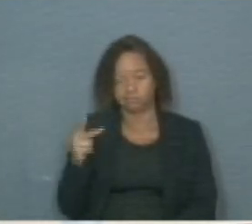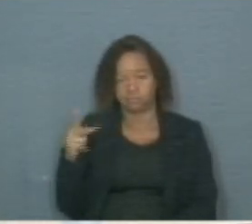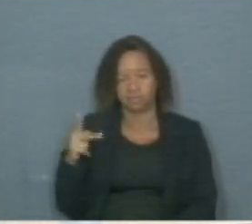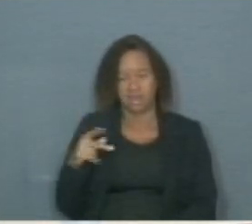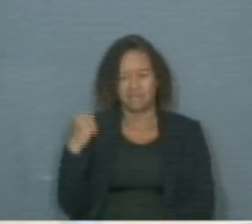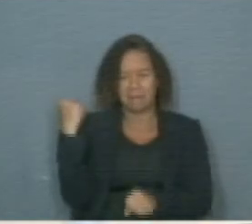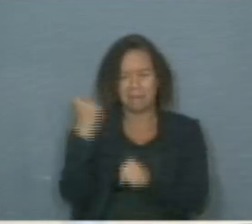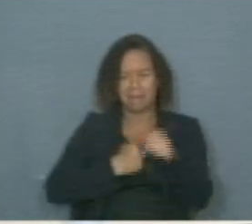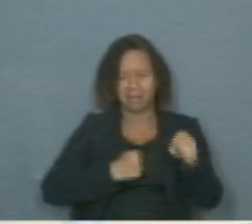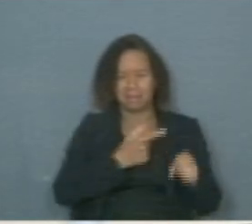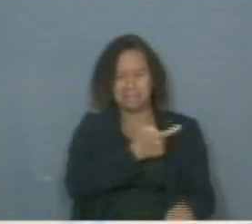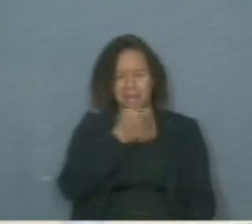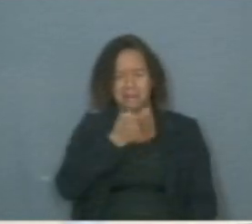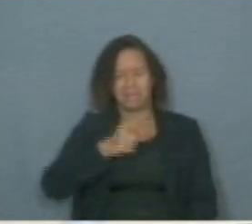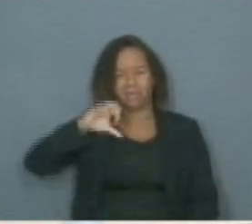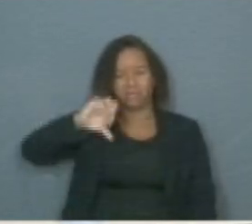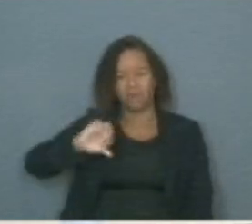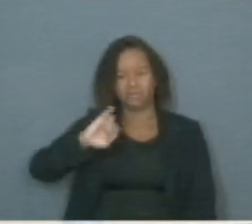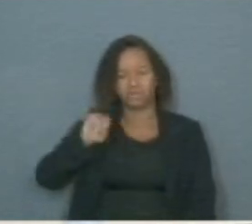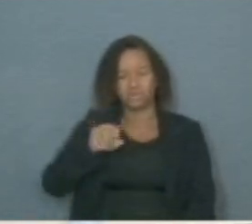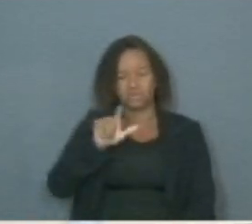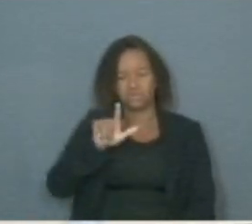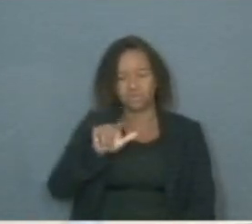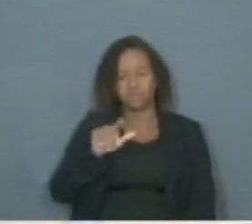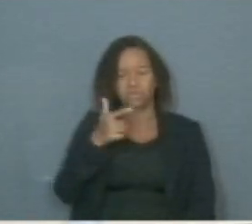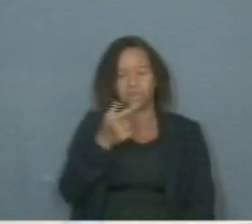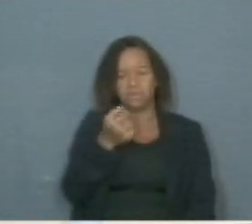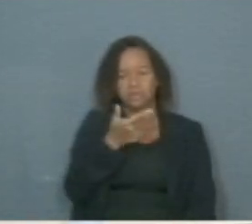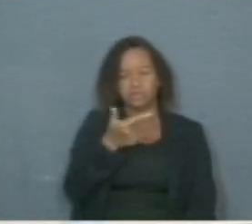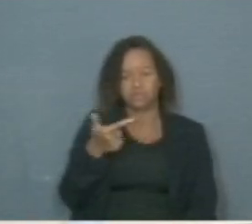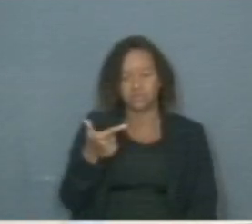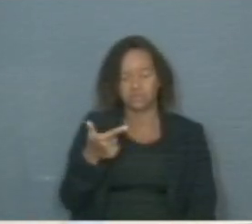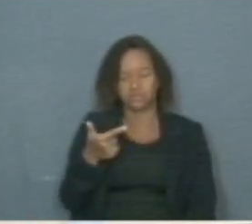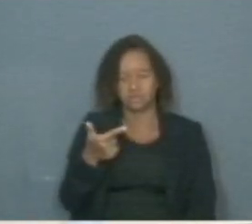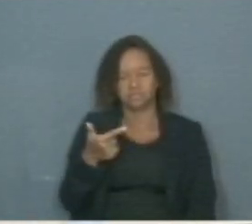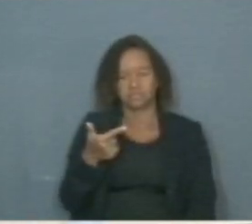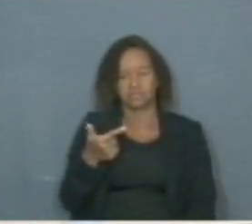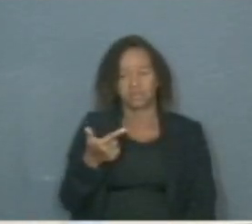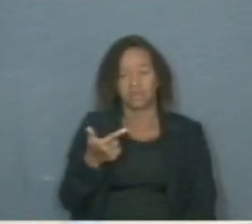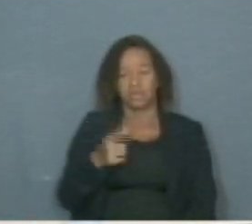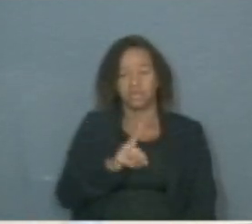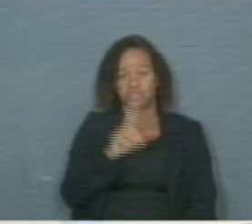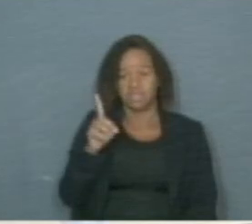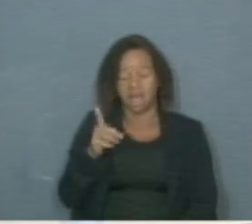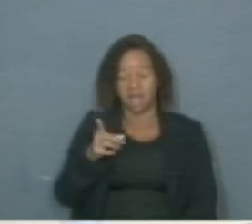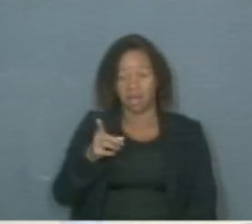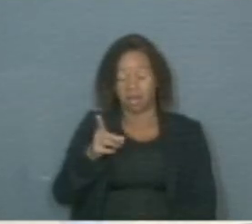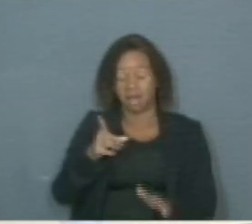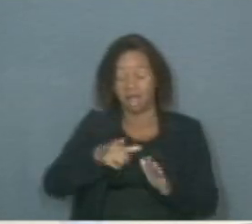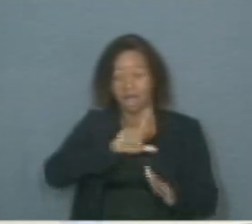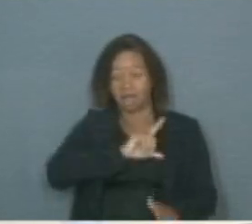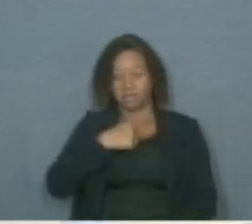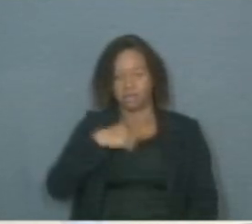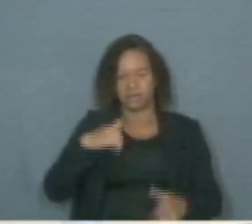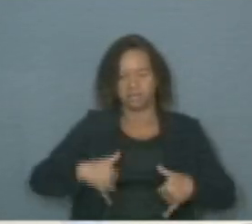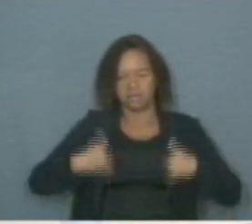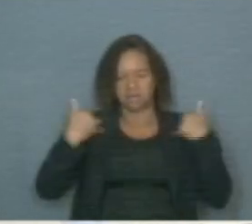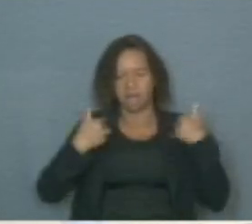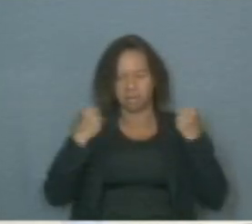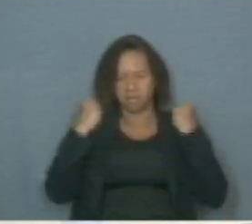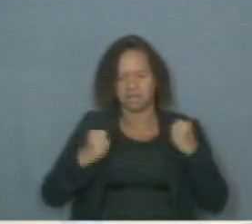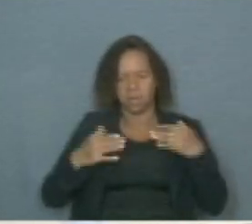foi assassinado no dia 9 de julho de 2022, um dia antes do meu aniversário. Podia ter sido o